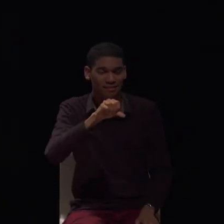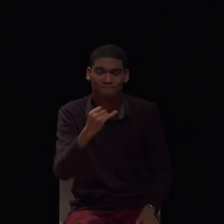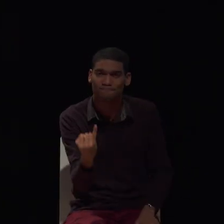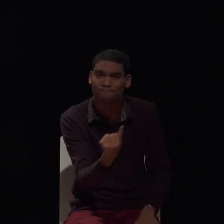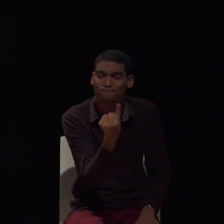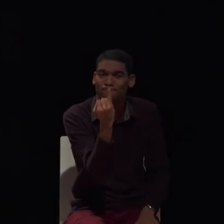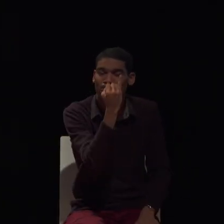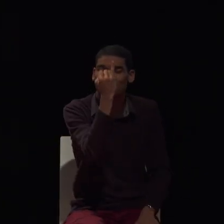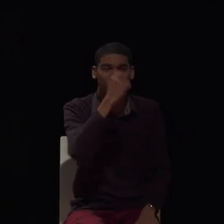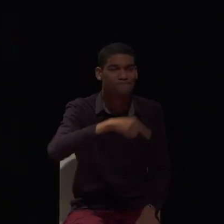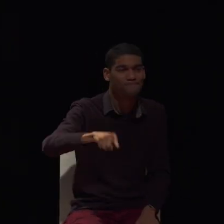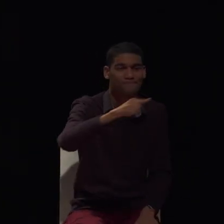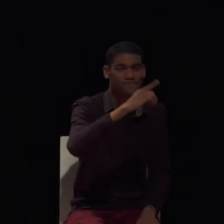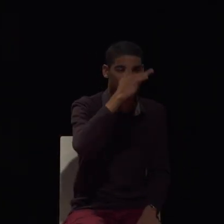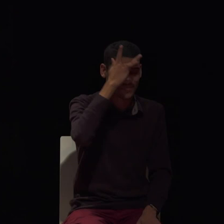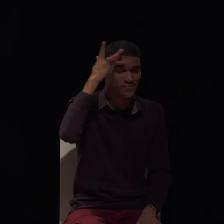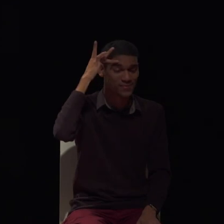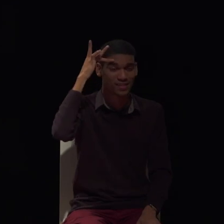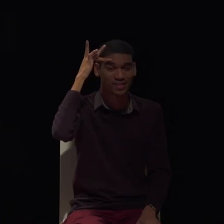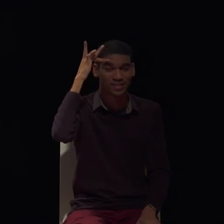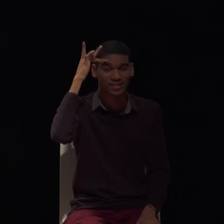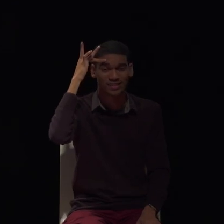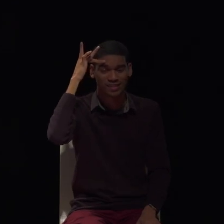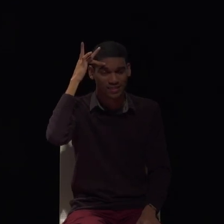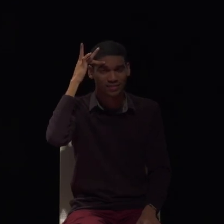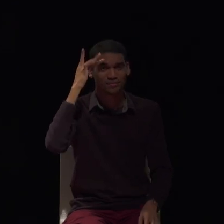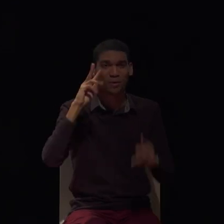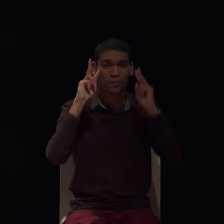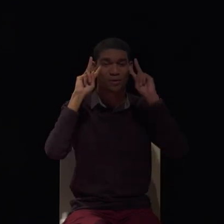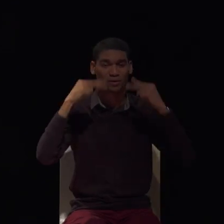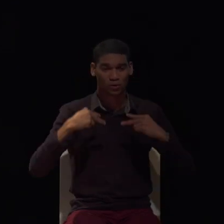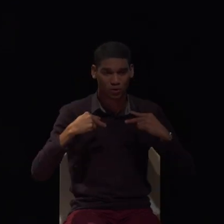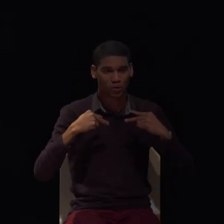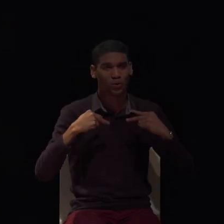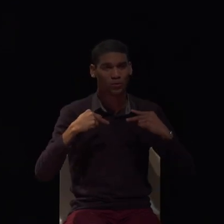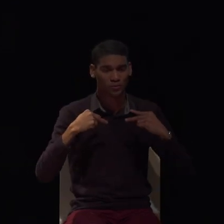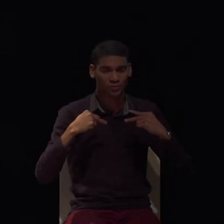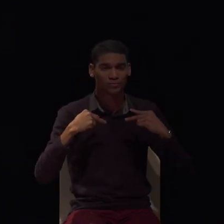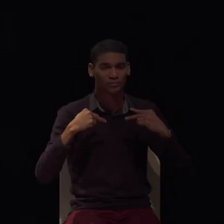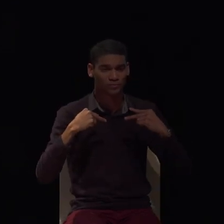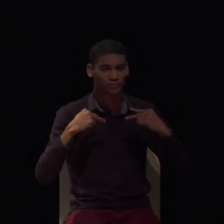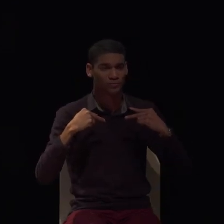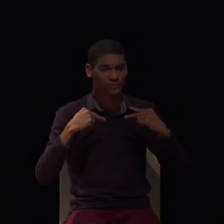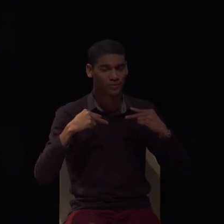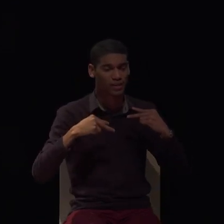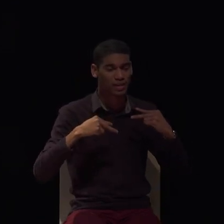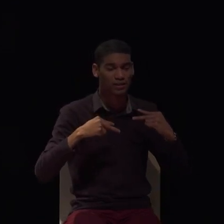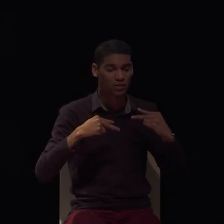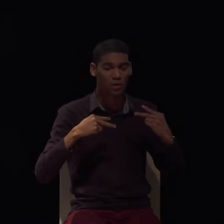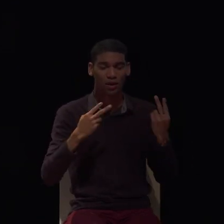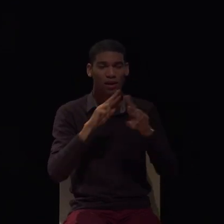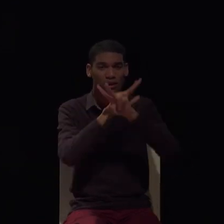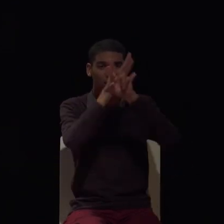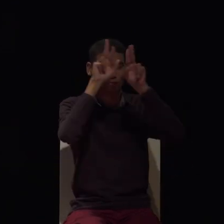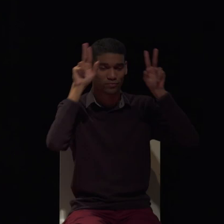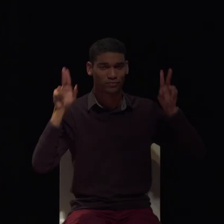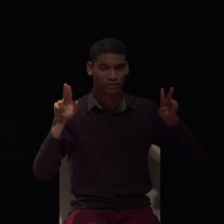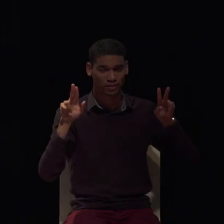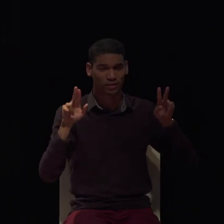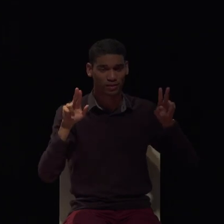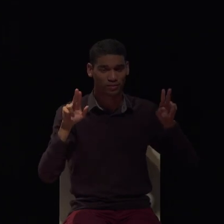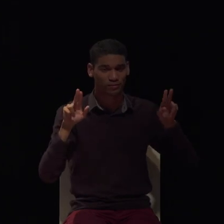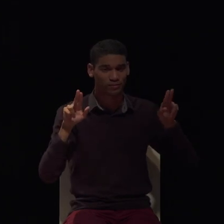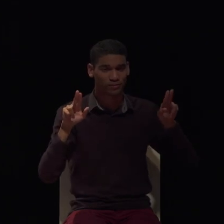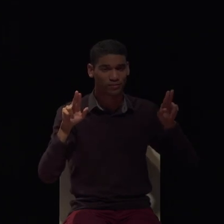pra que as pessoas como disse amanda se reconheçam dentro da questão racial como disse também à renata